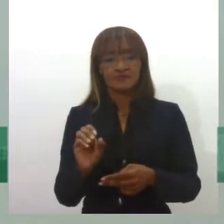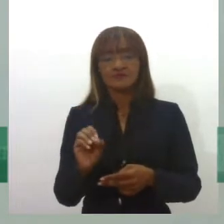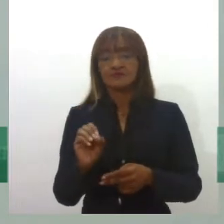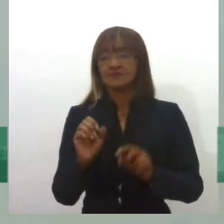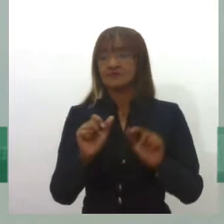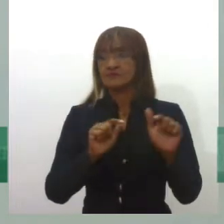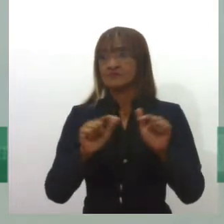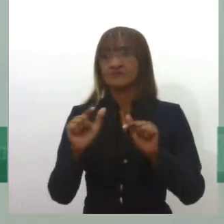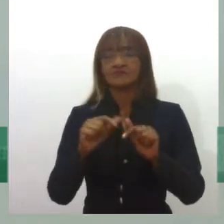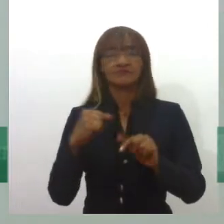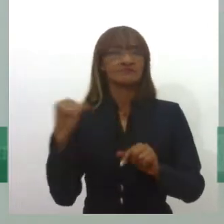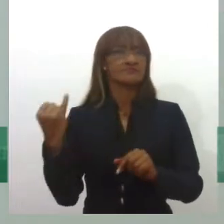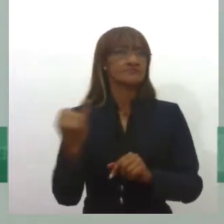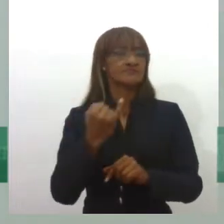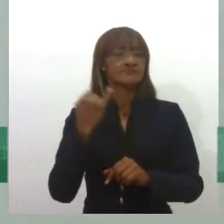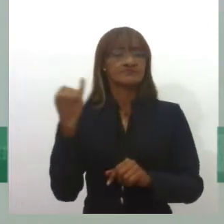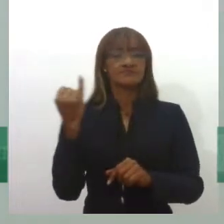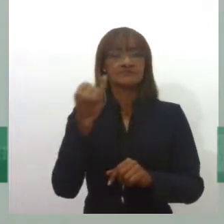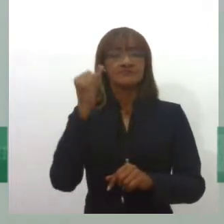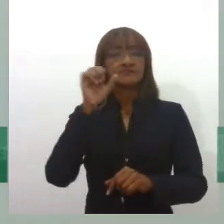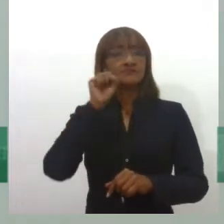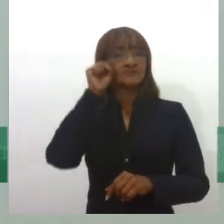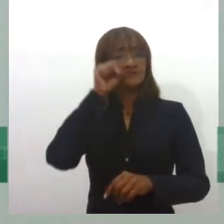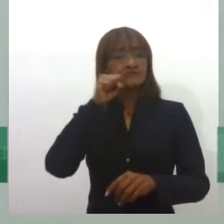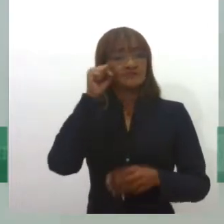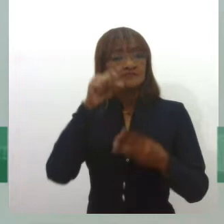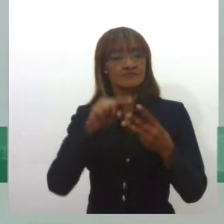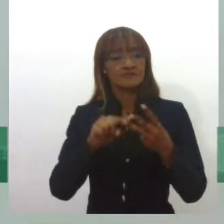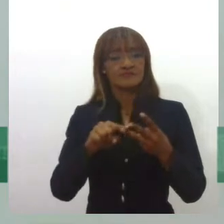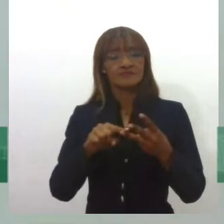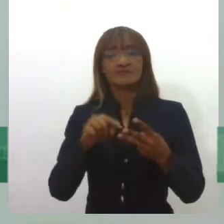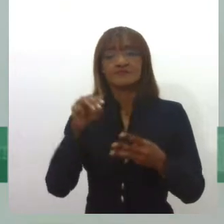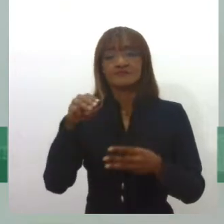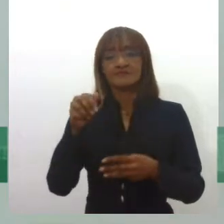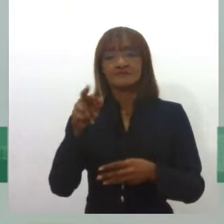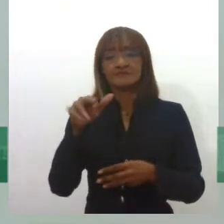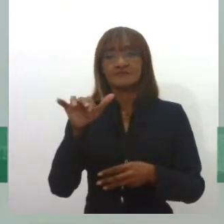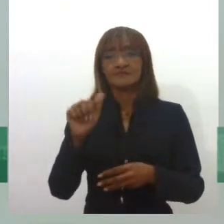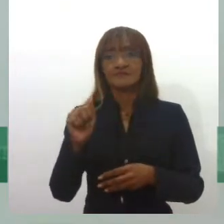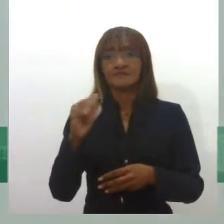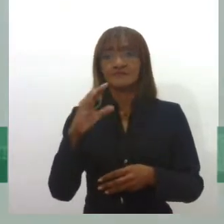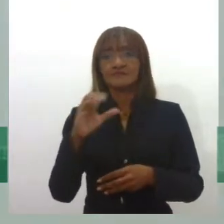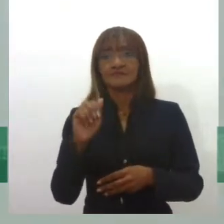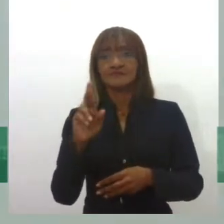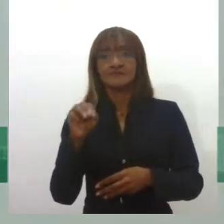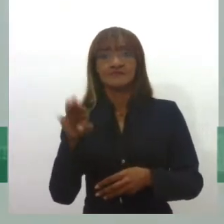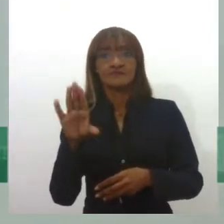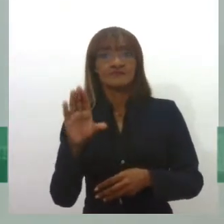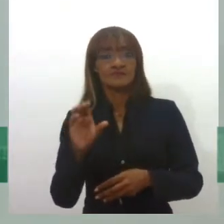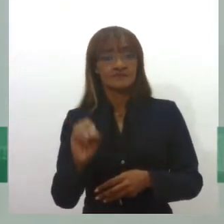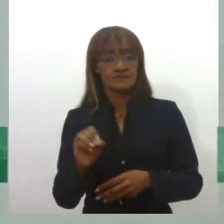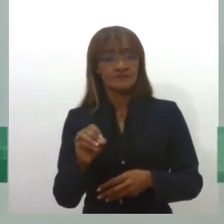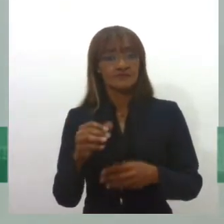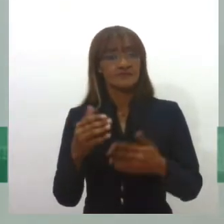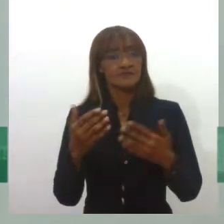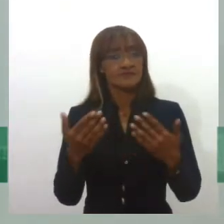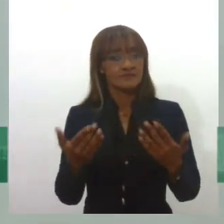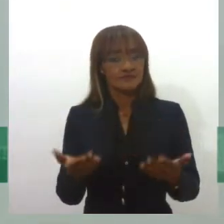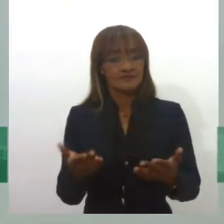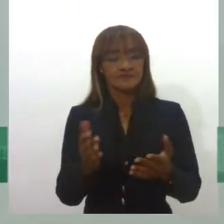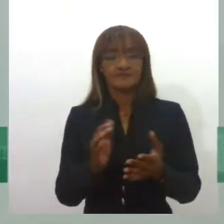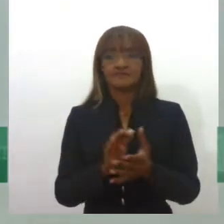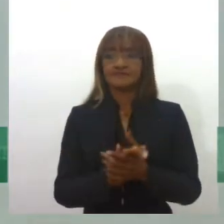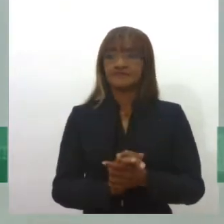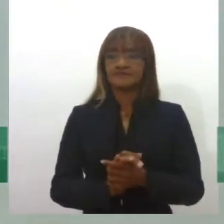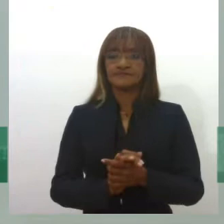no Congresso Nacional, senadora Maria do Carmo Alves. Então, o Brasil, como é que